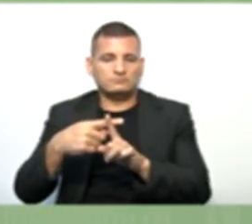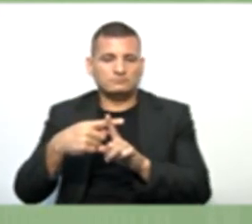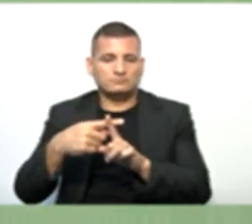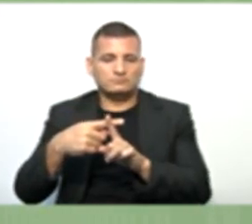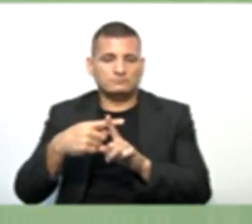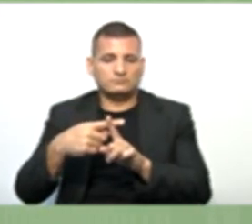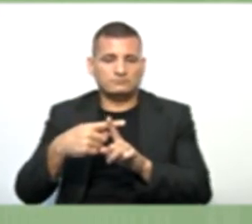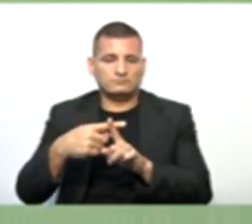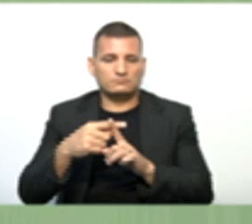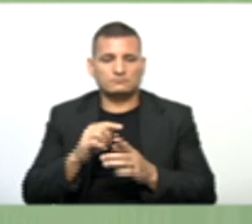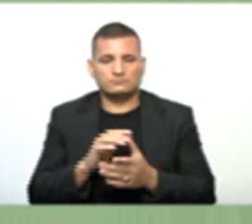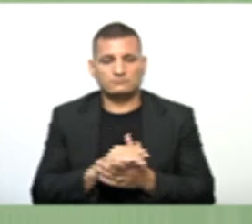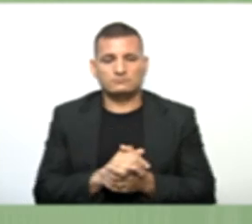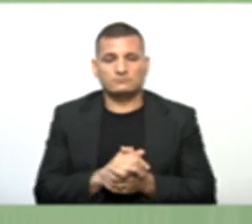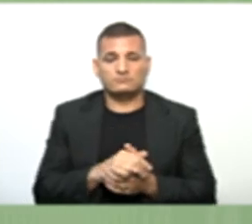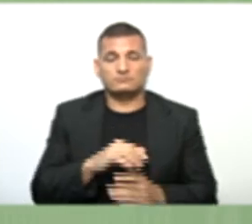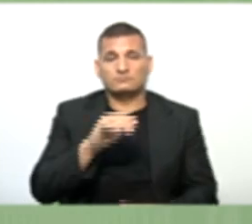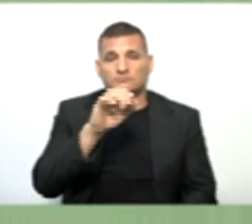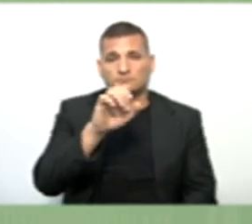Se não,